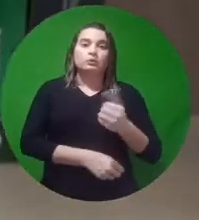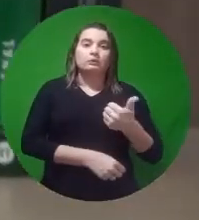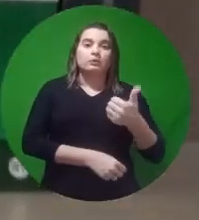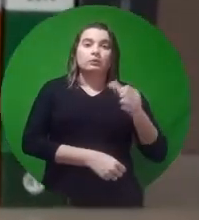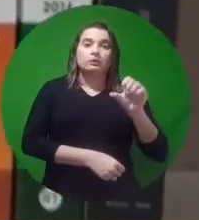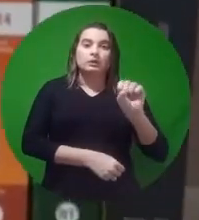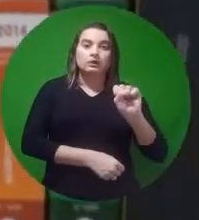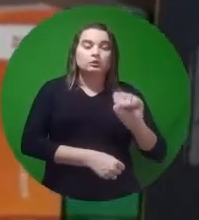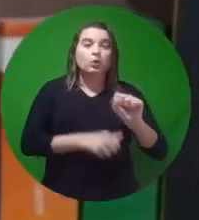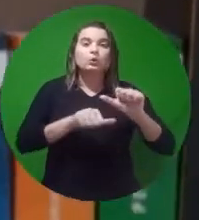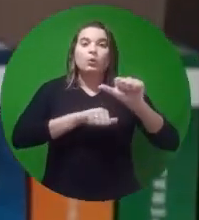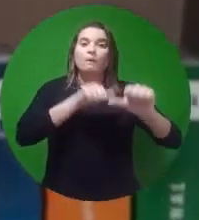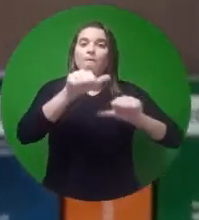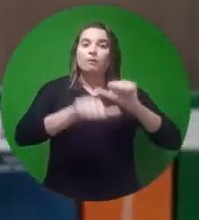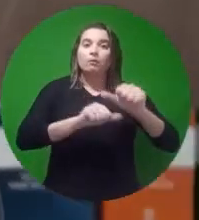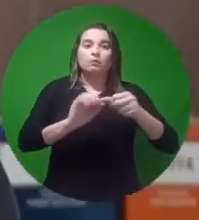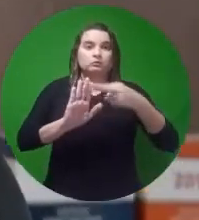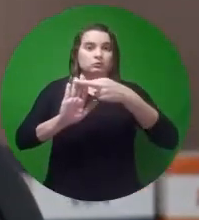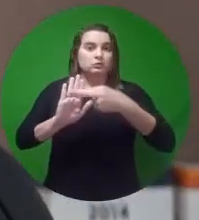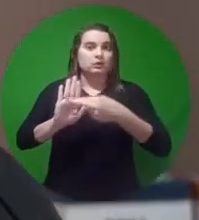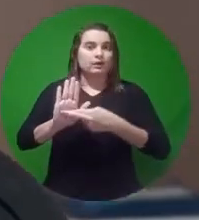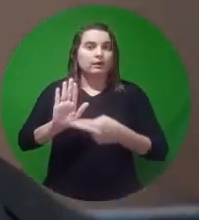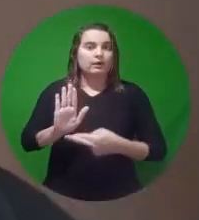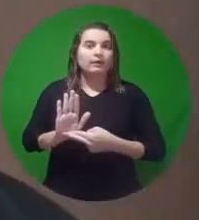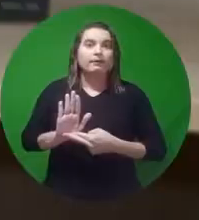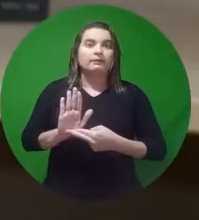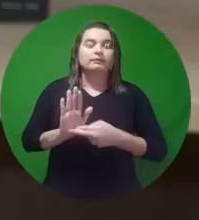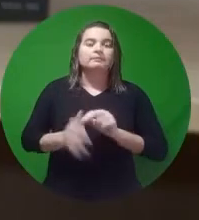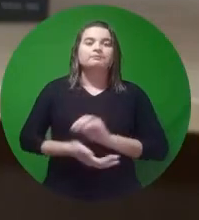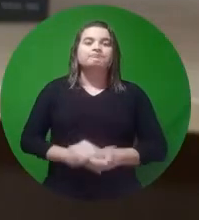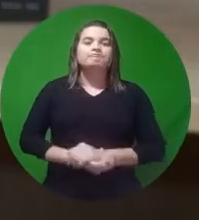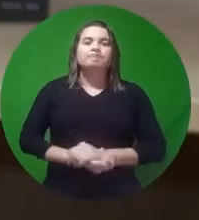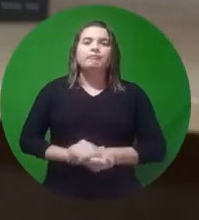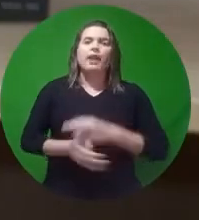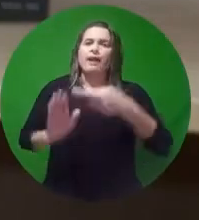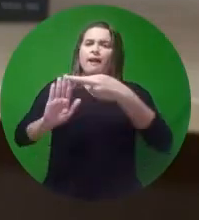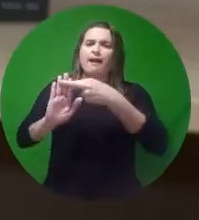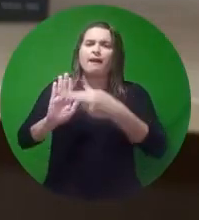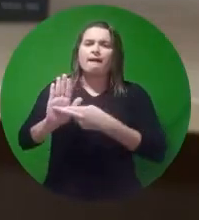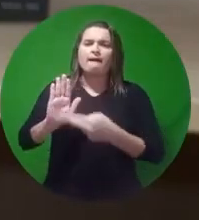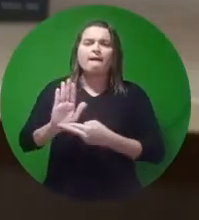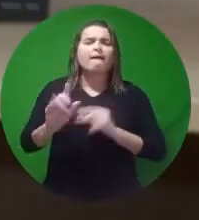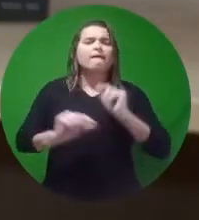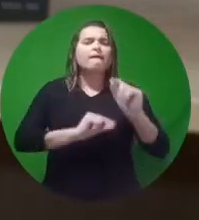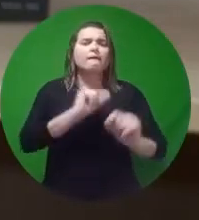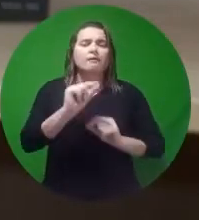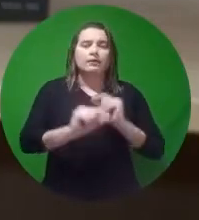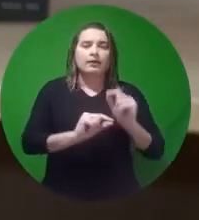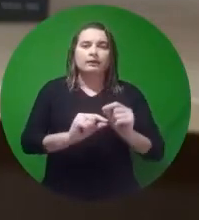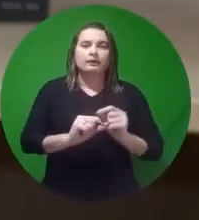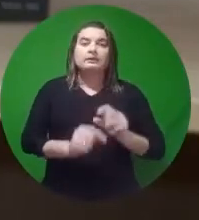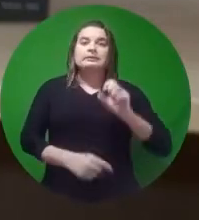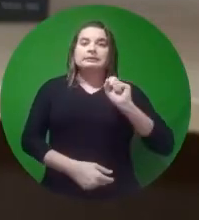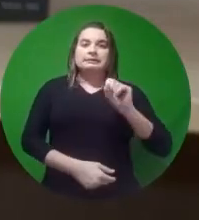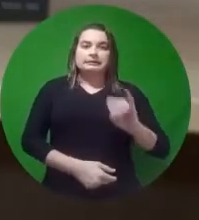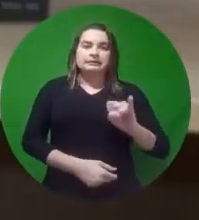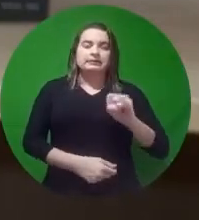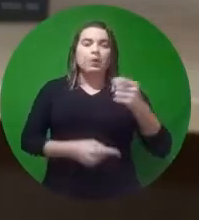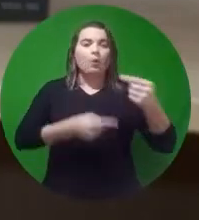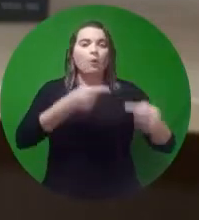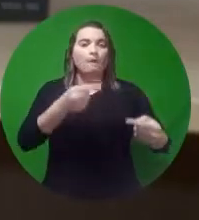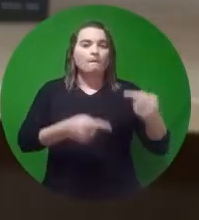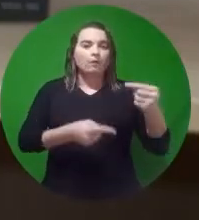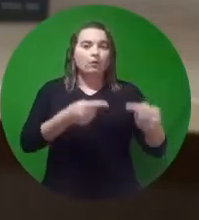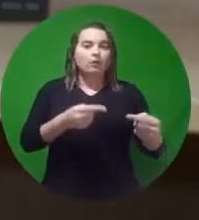para aqueles que estejam no término do mandato vigente. A regra é que a migração partidária ela deve ser feita nesses